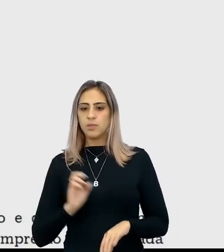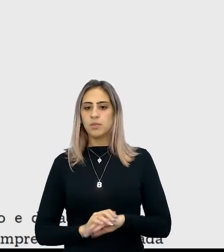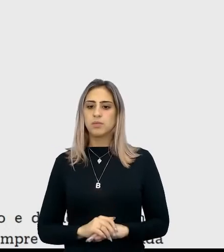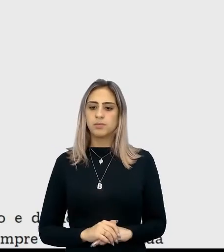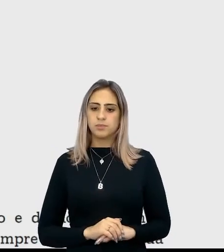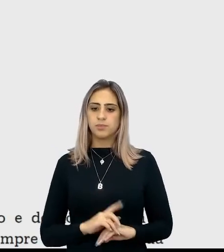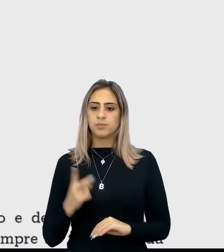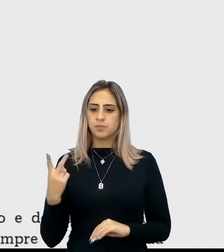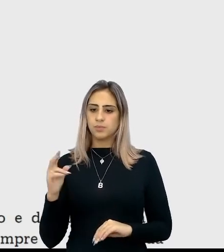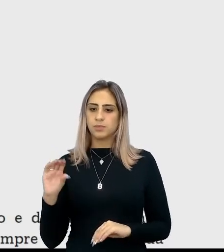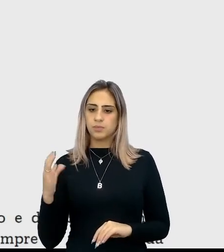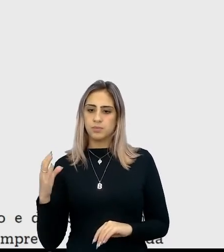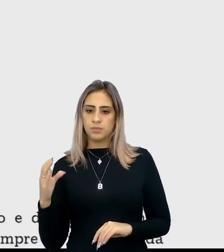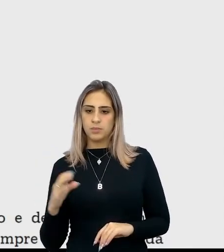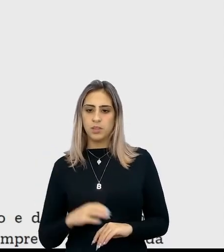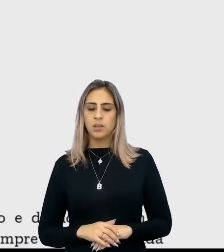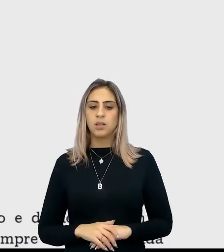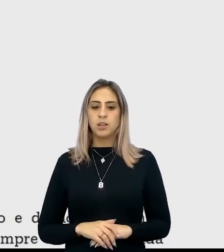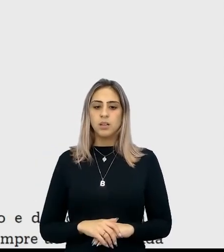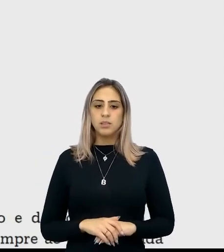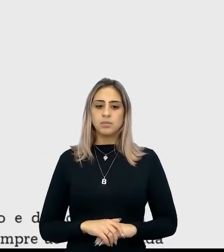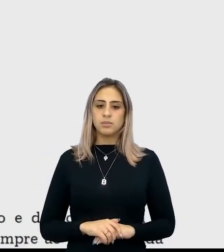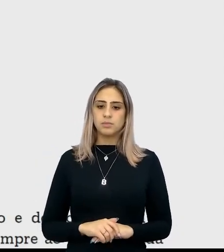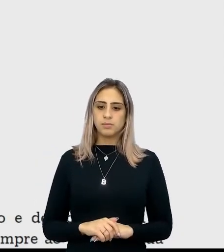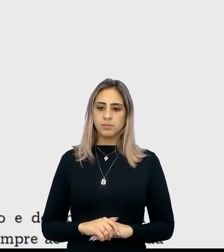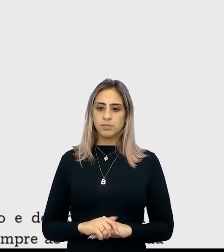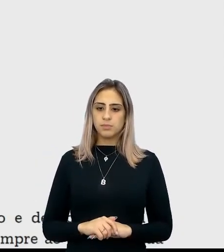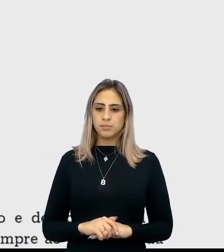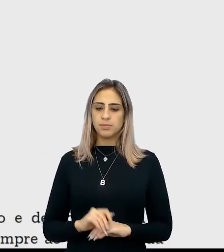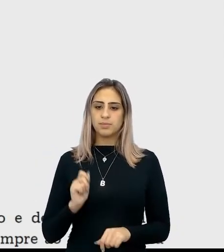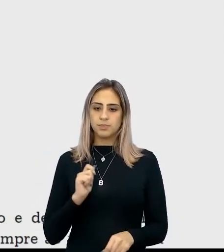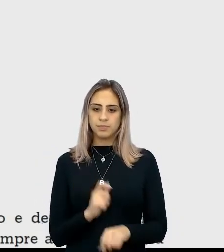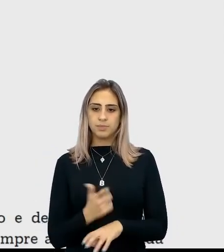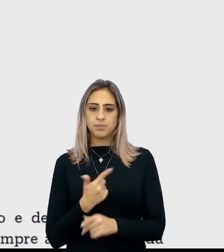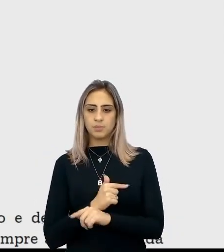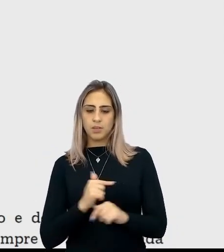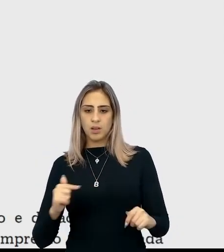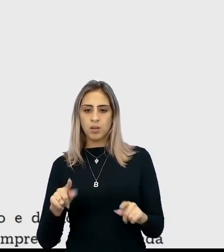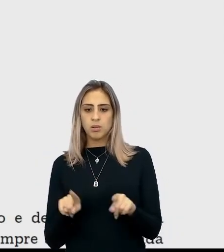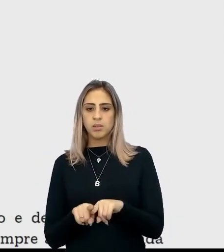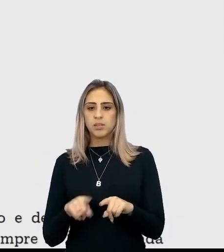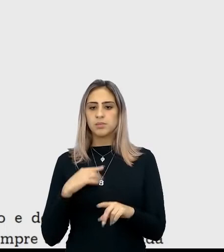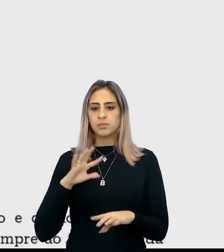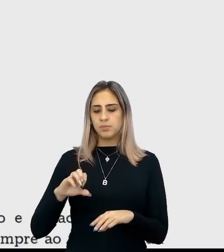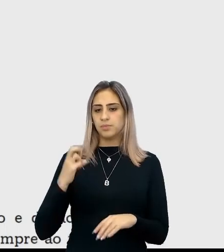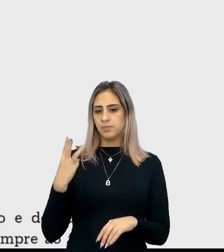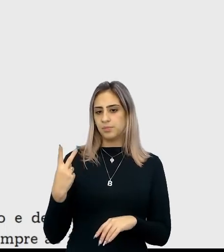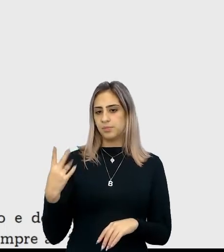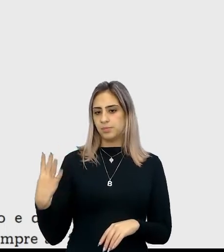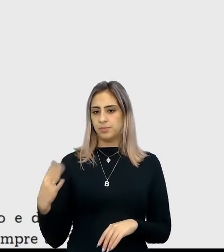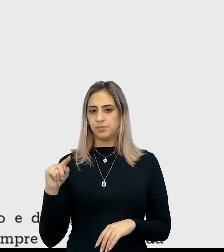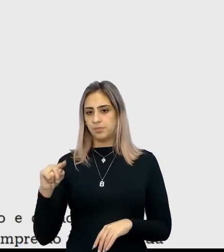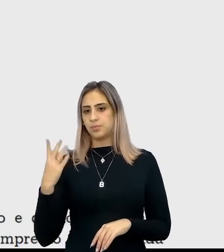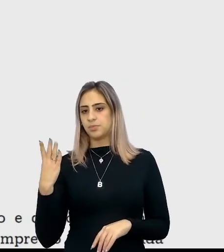12.979,20 centavos. A amortização está em branco, o pagamento está em branco. Eu vou pegar o